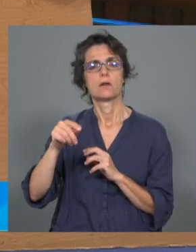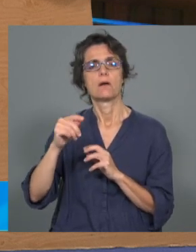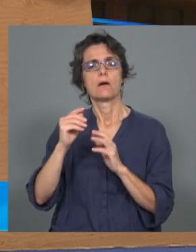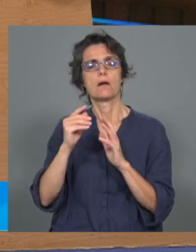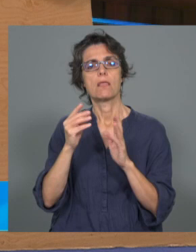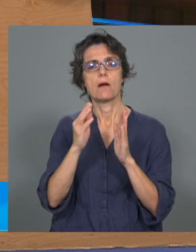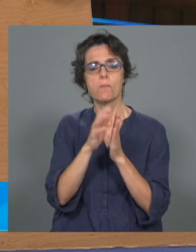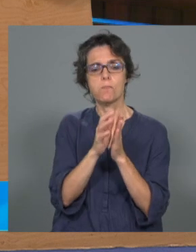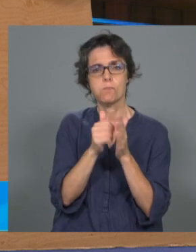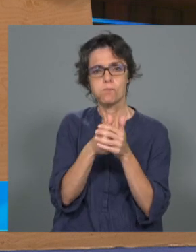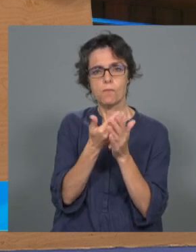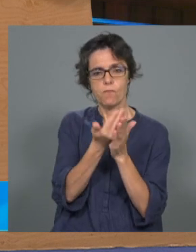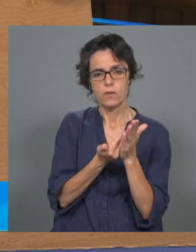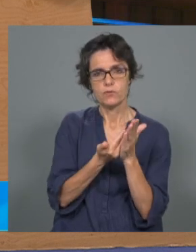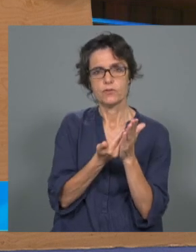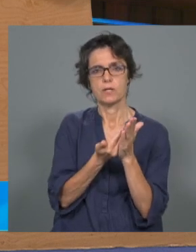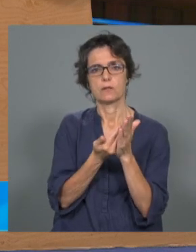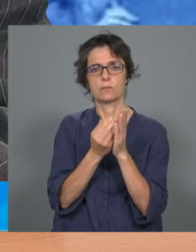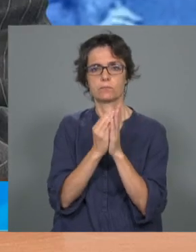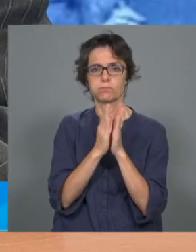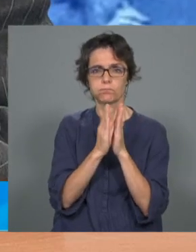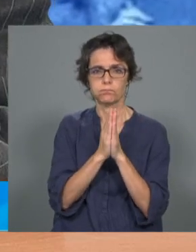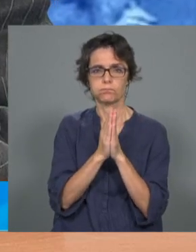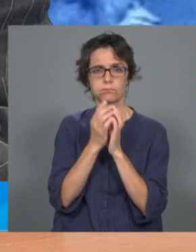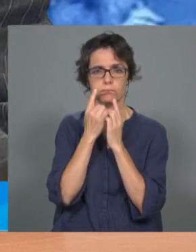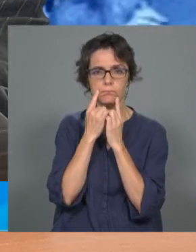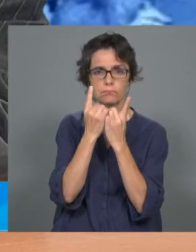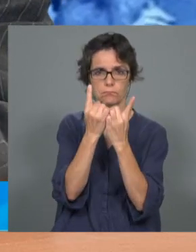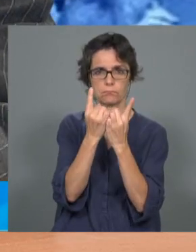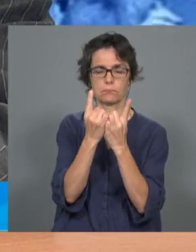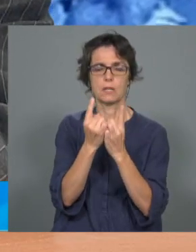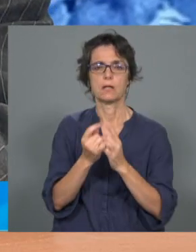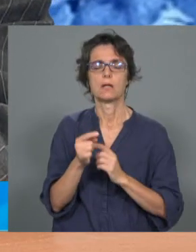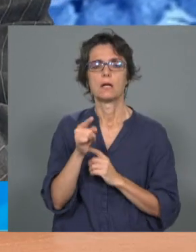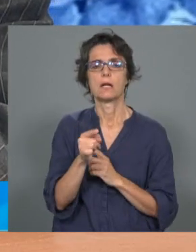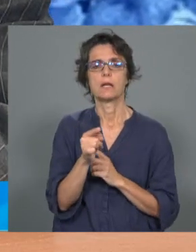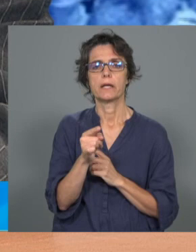tradição evangélica, e portanto aí todos os evangelhos. Eu creio que há aqui uma